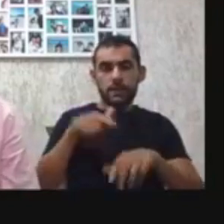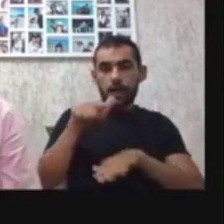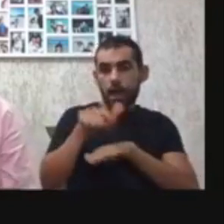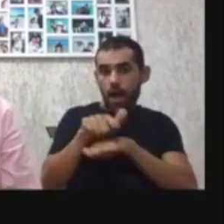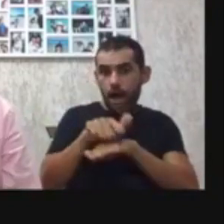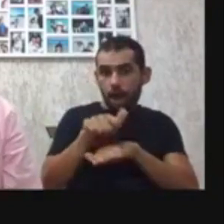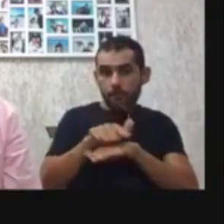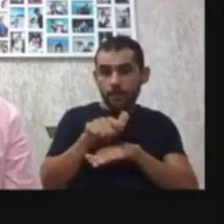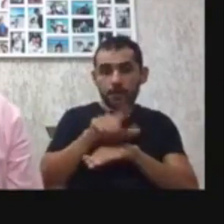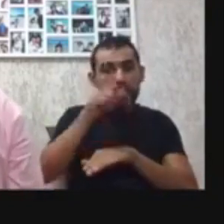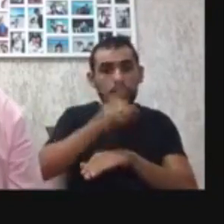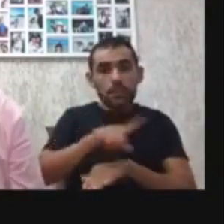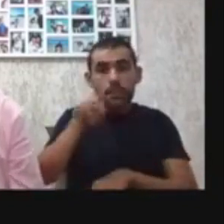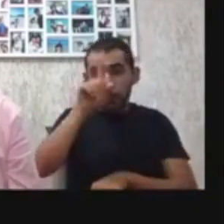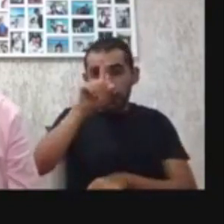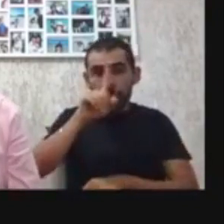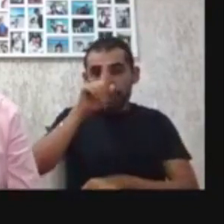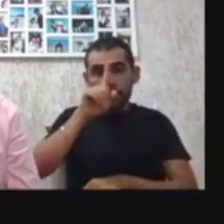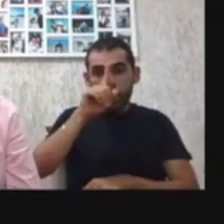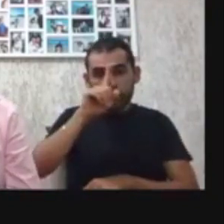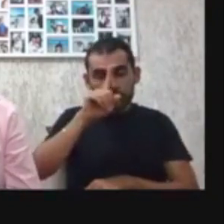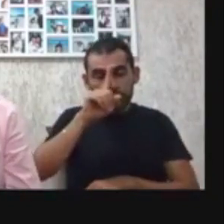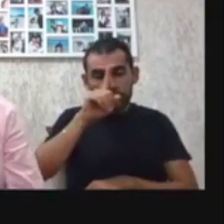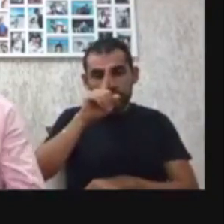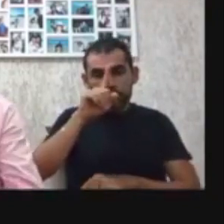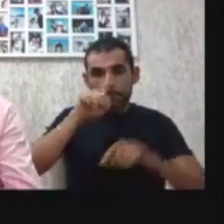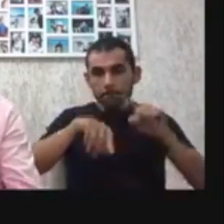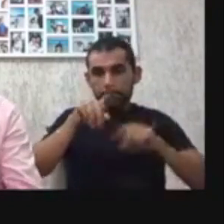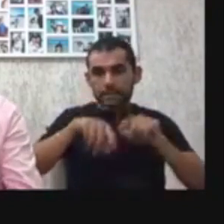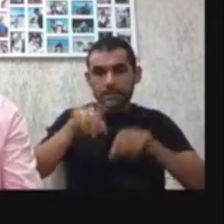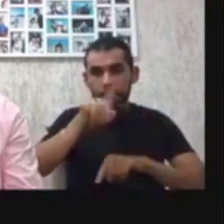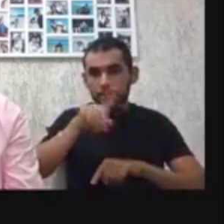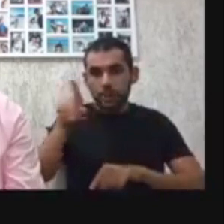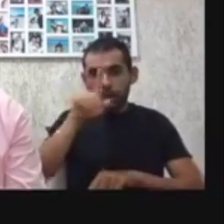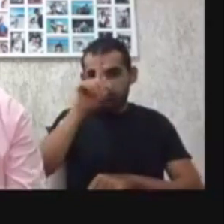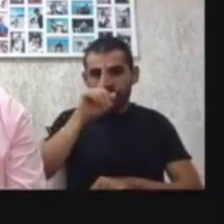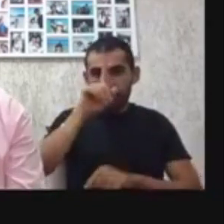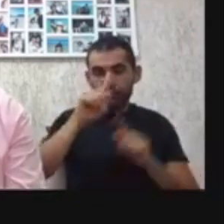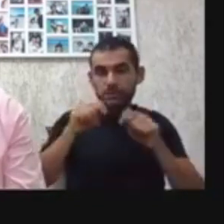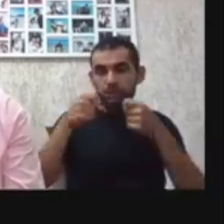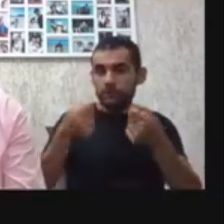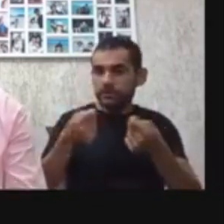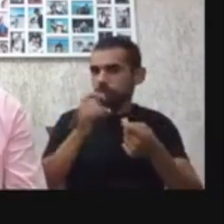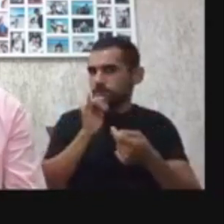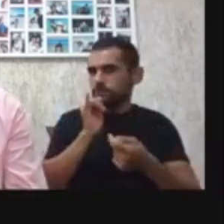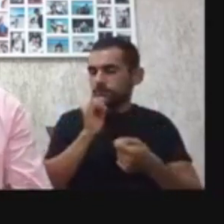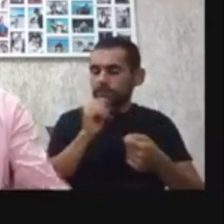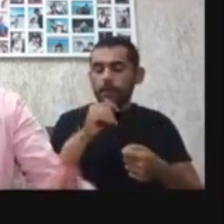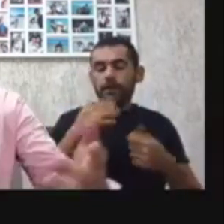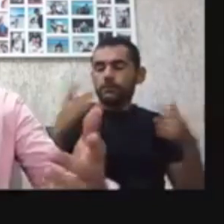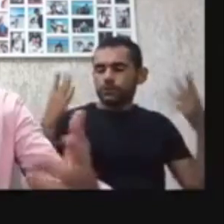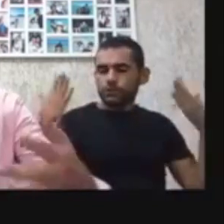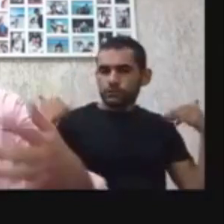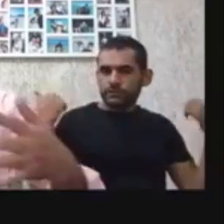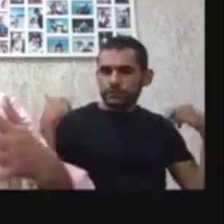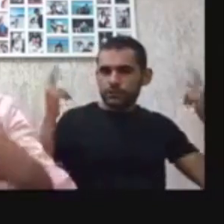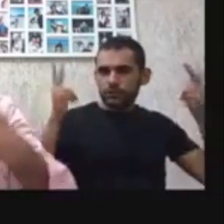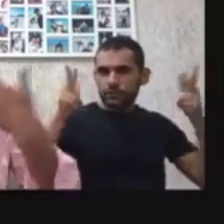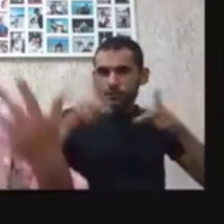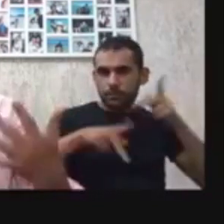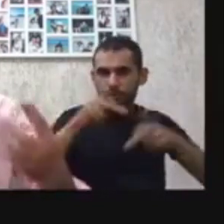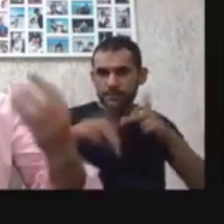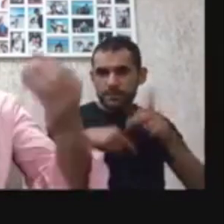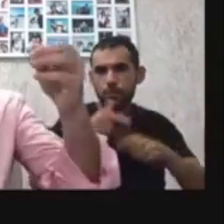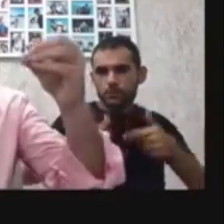certos locais, mas principalmente garantir, né, o lazer, a cultura da nossa população e ser essa